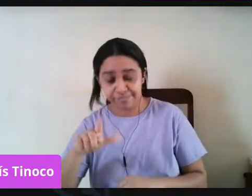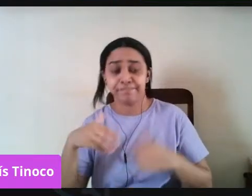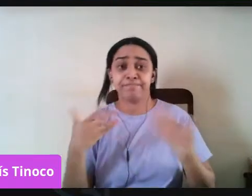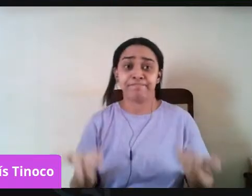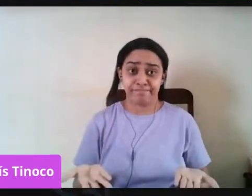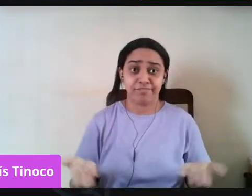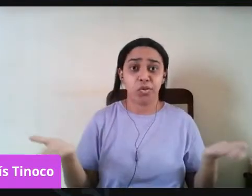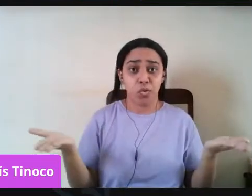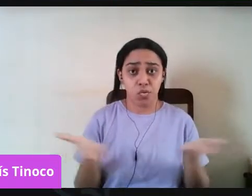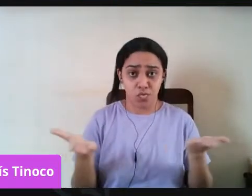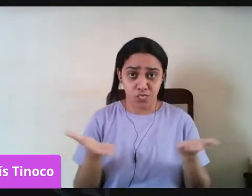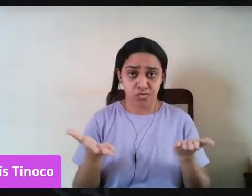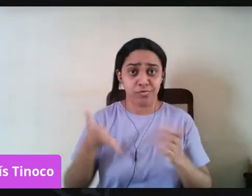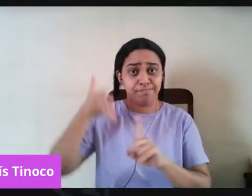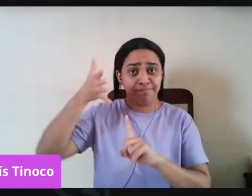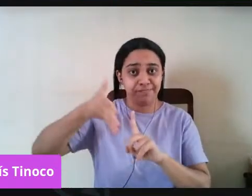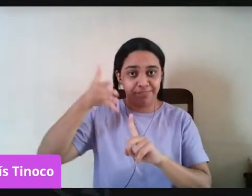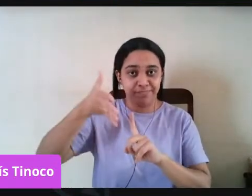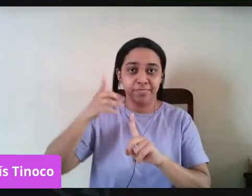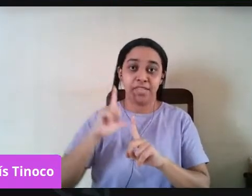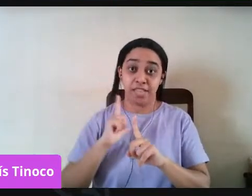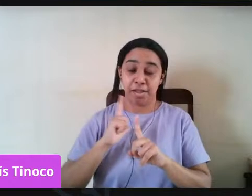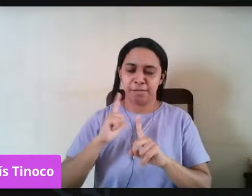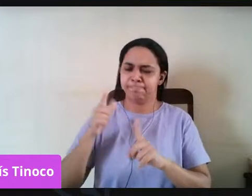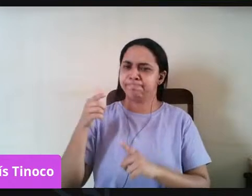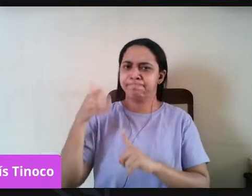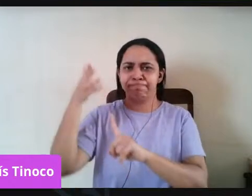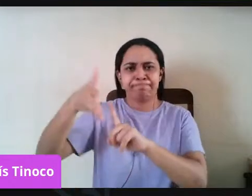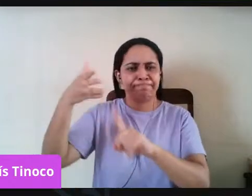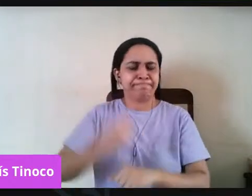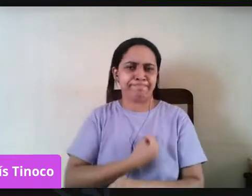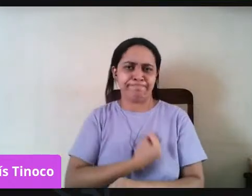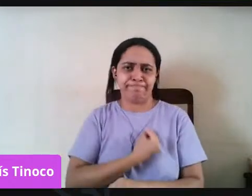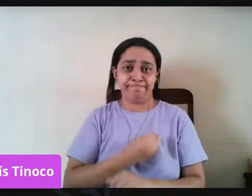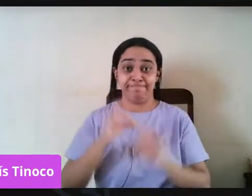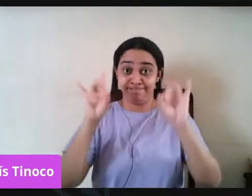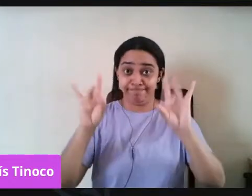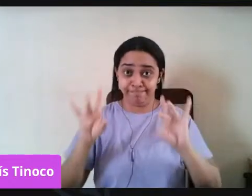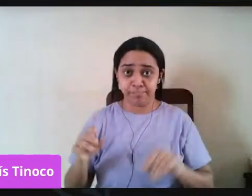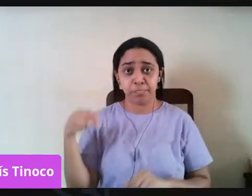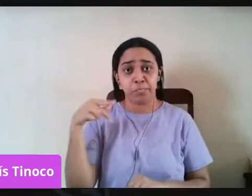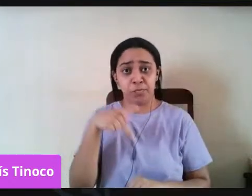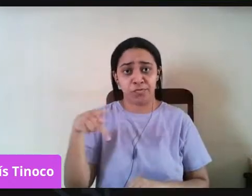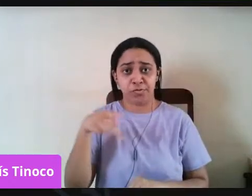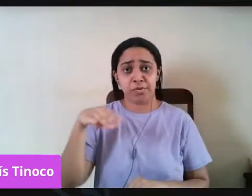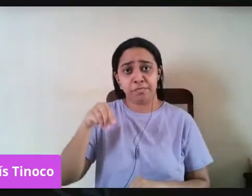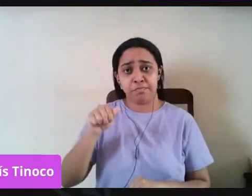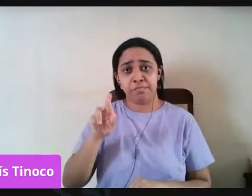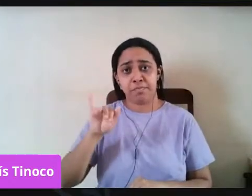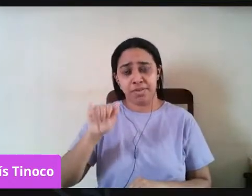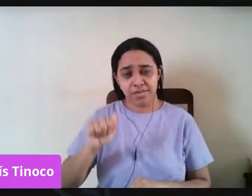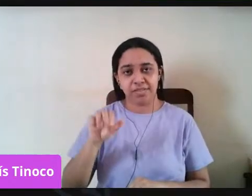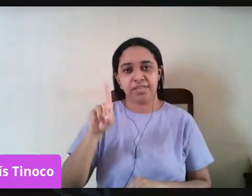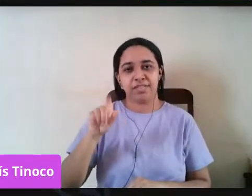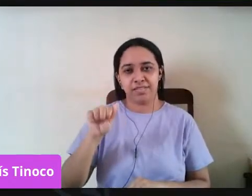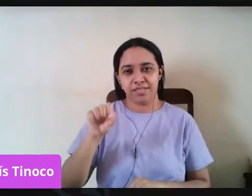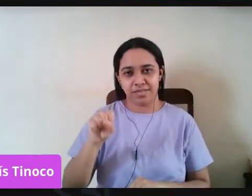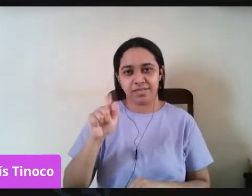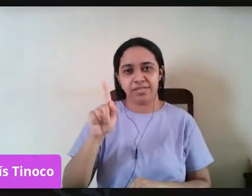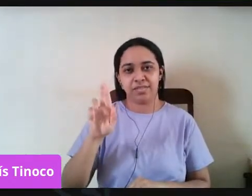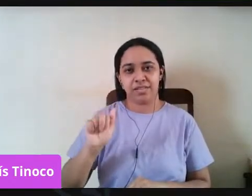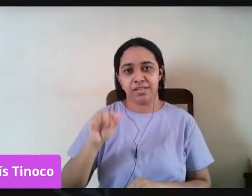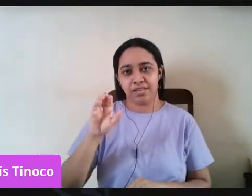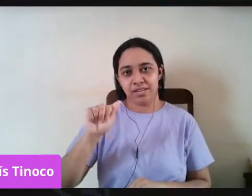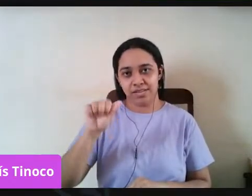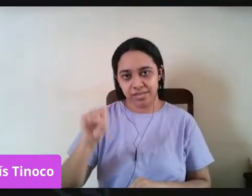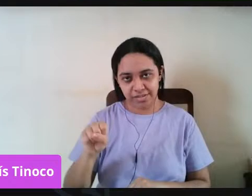Hoje a palestra, nós teremos a ilustre presença da professora Maria da Graça Rodrigues, da Universidade Federal do